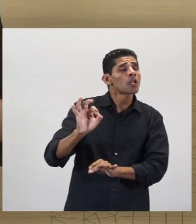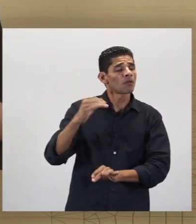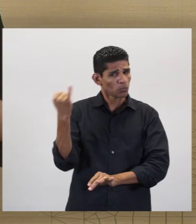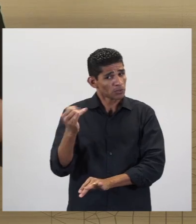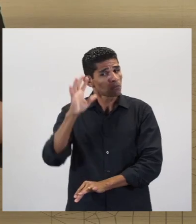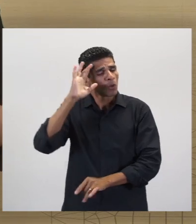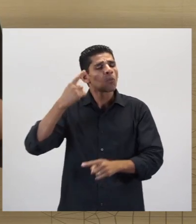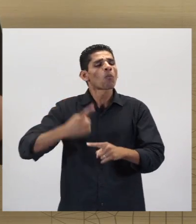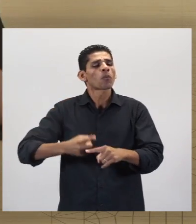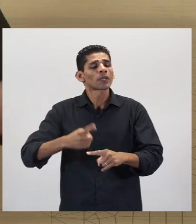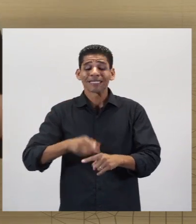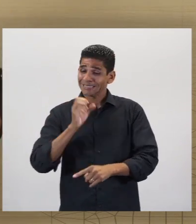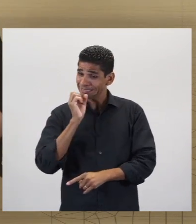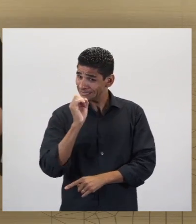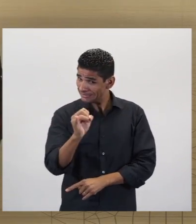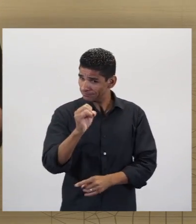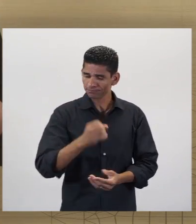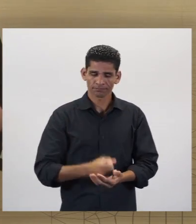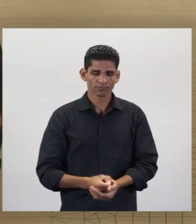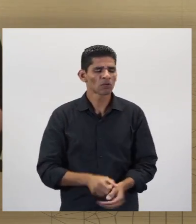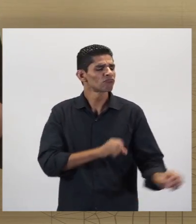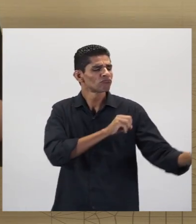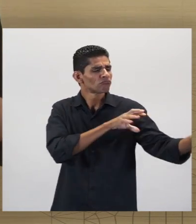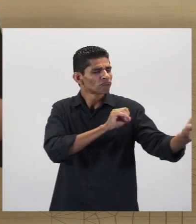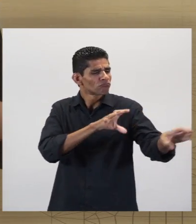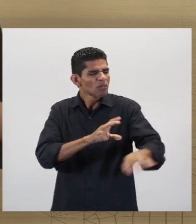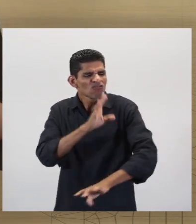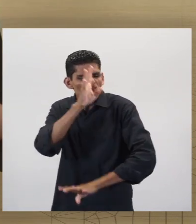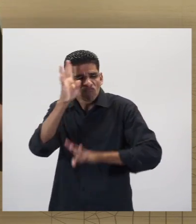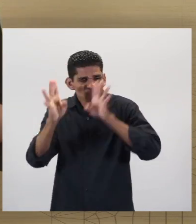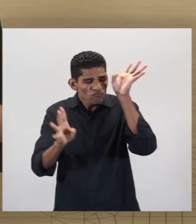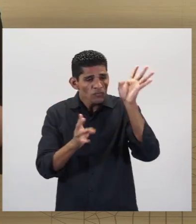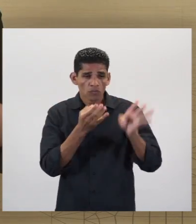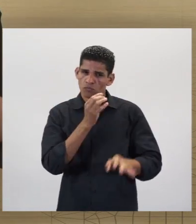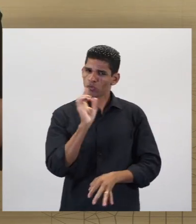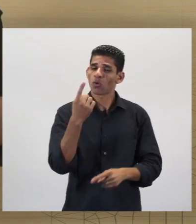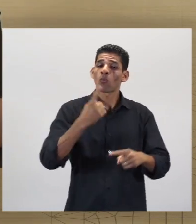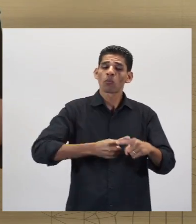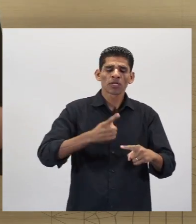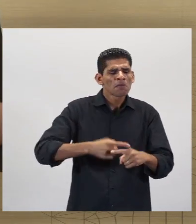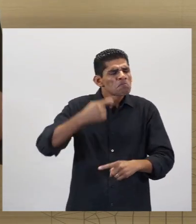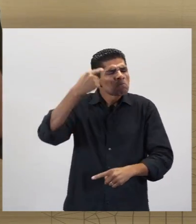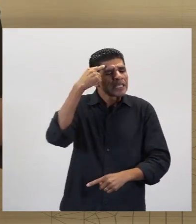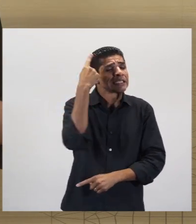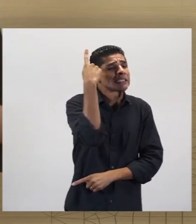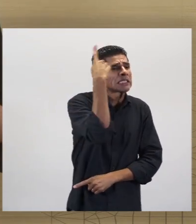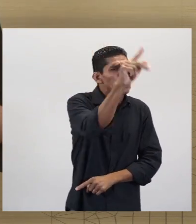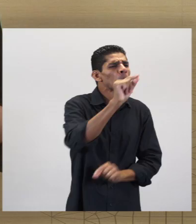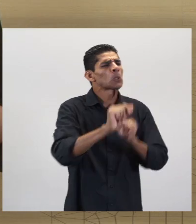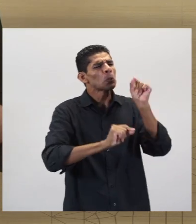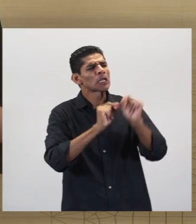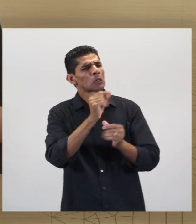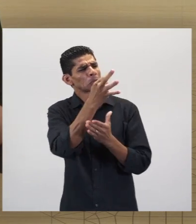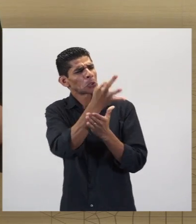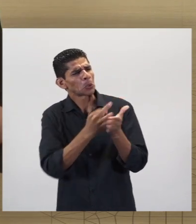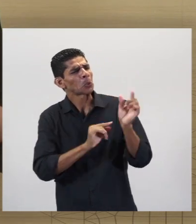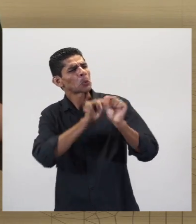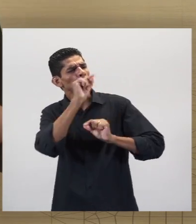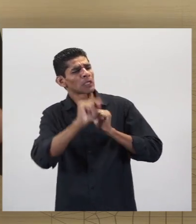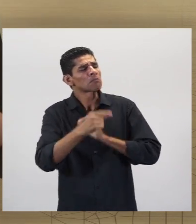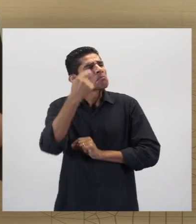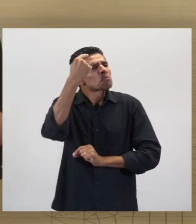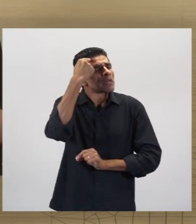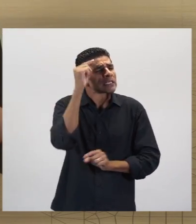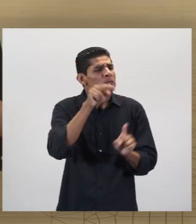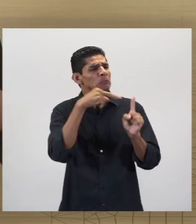do professor. Fator que pode ser perigoso, pois se você não sabe a partir de qual teoria ou linha de pensamento você está falando,